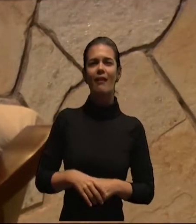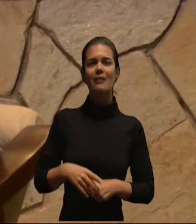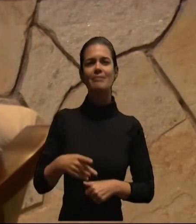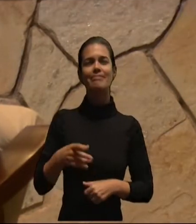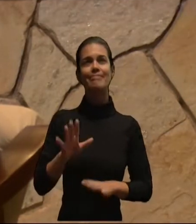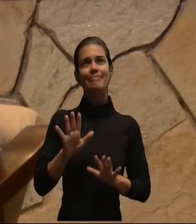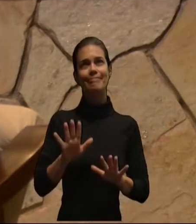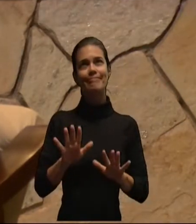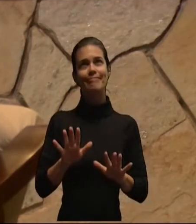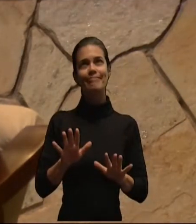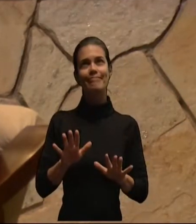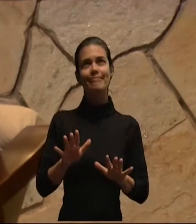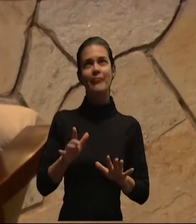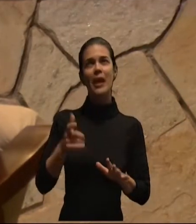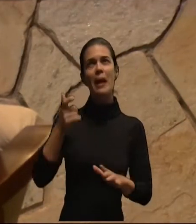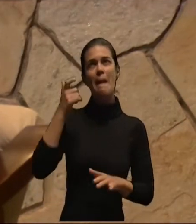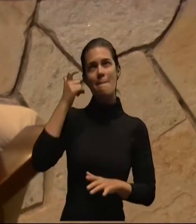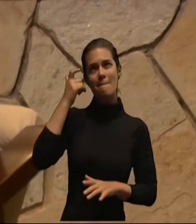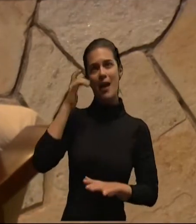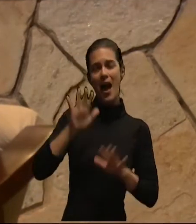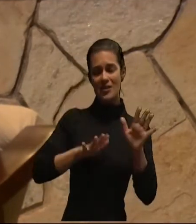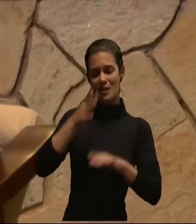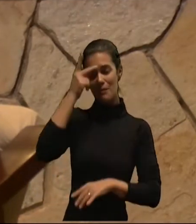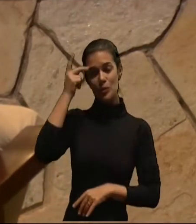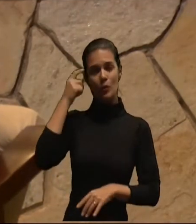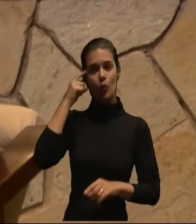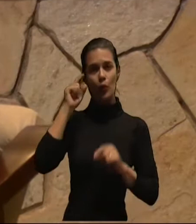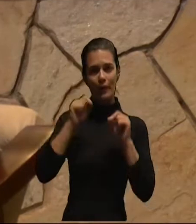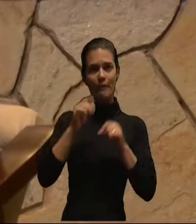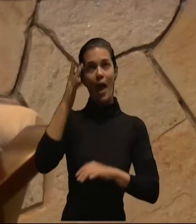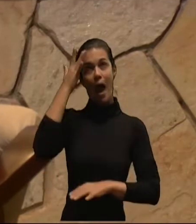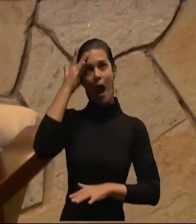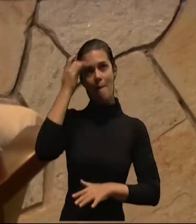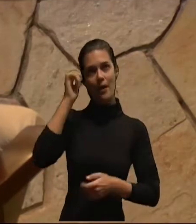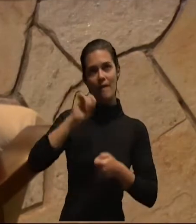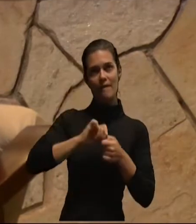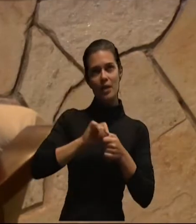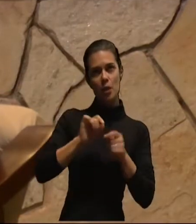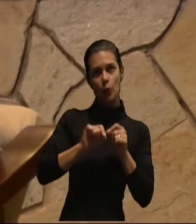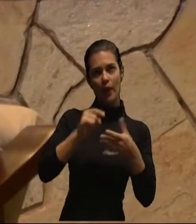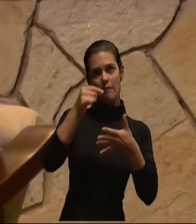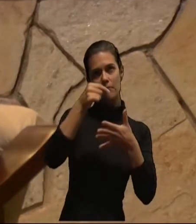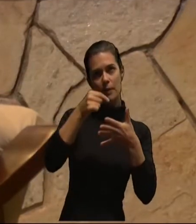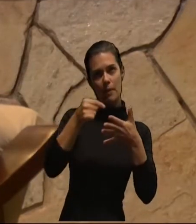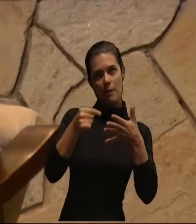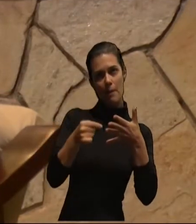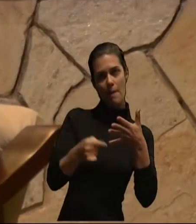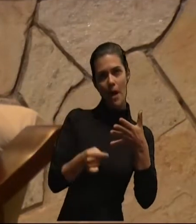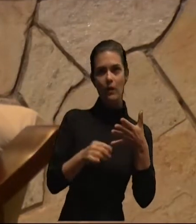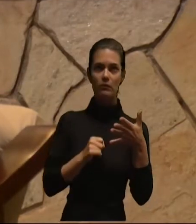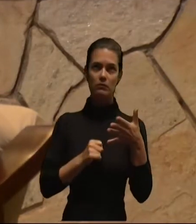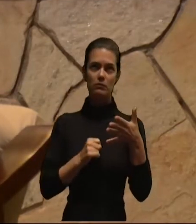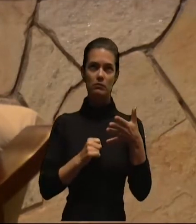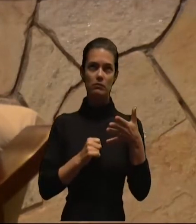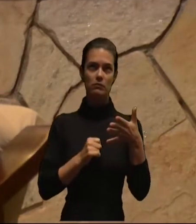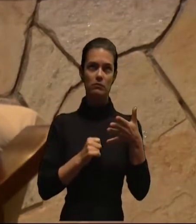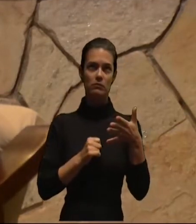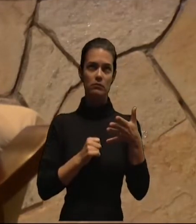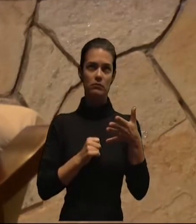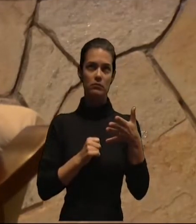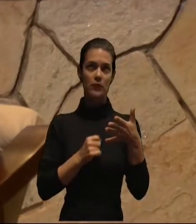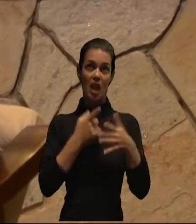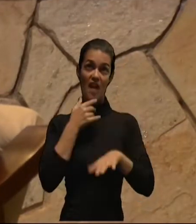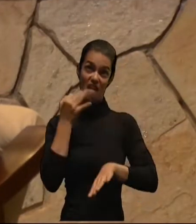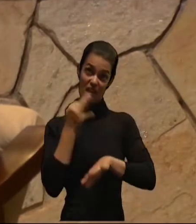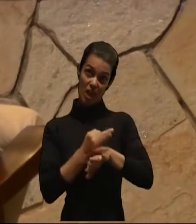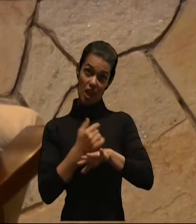rota, amanhã eu vou fazer isso, depois da manhã eu vou fazer aquilo, no feriado eu vou viajar.